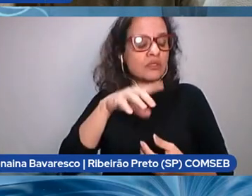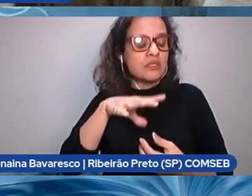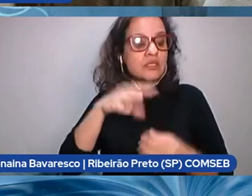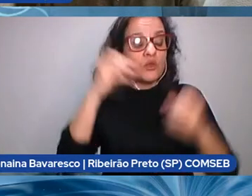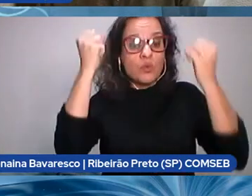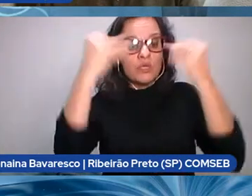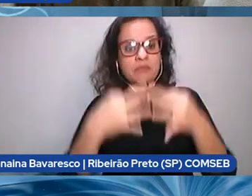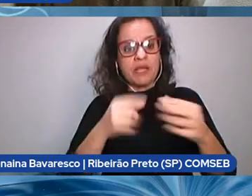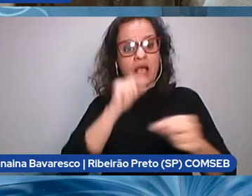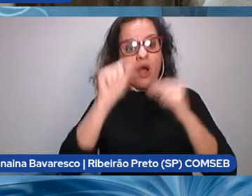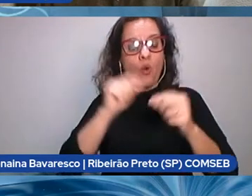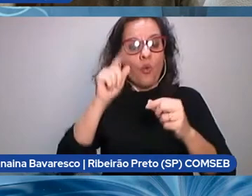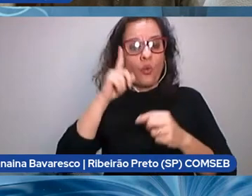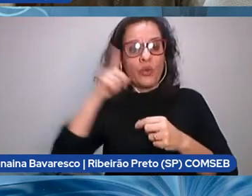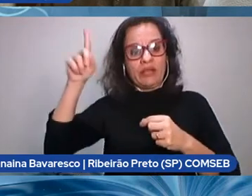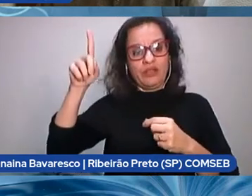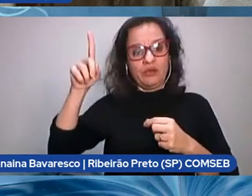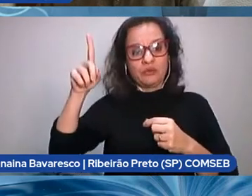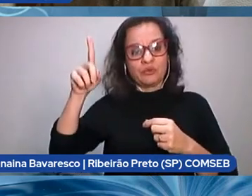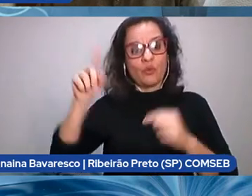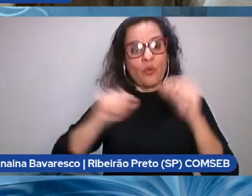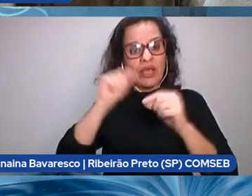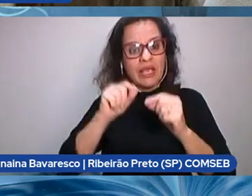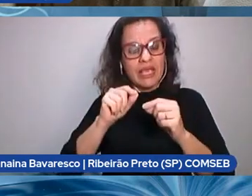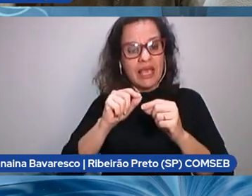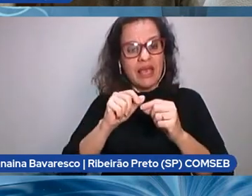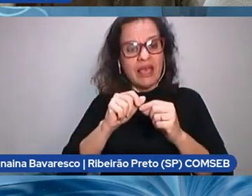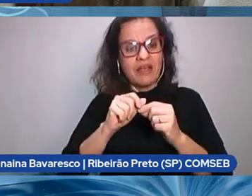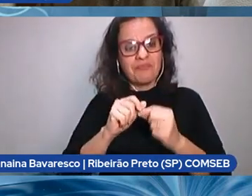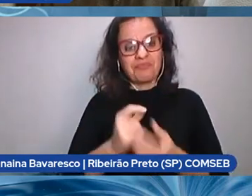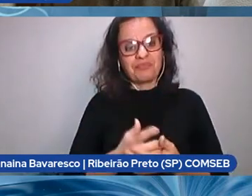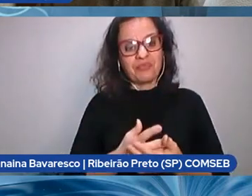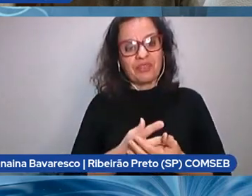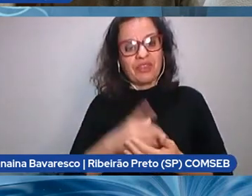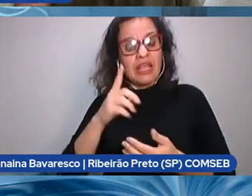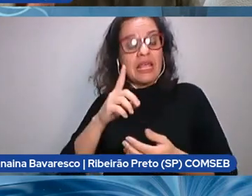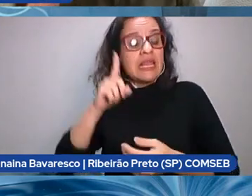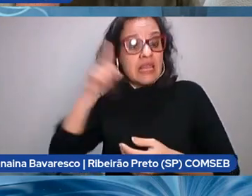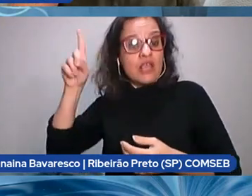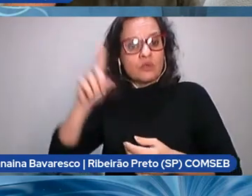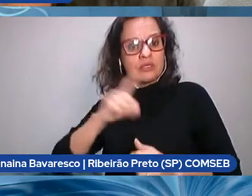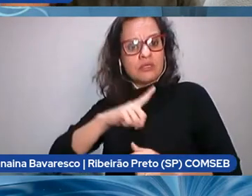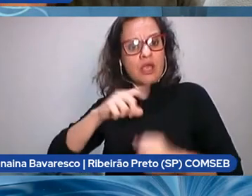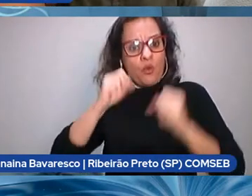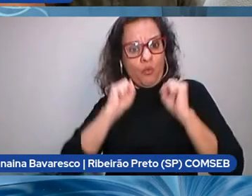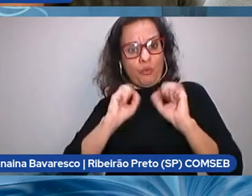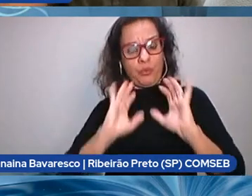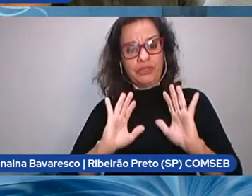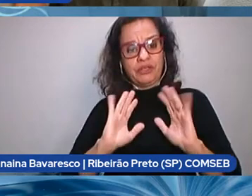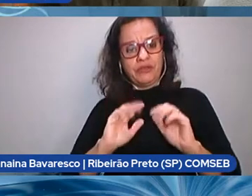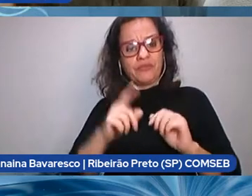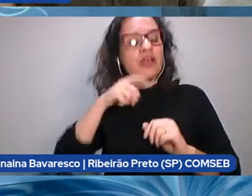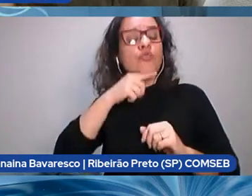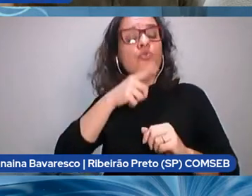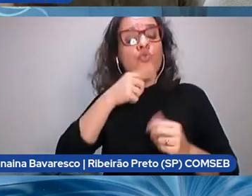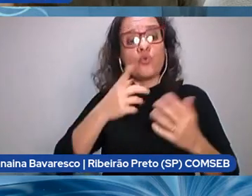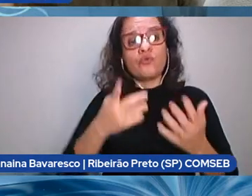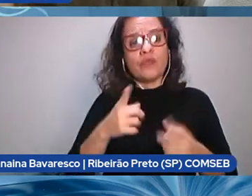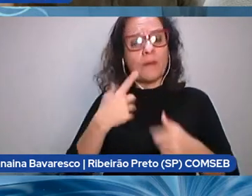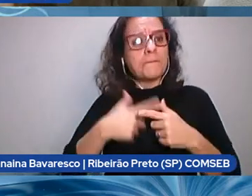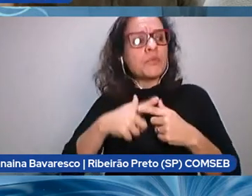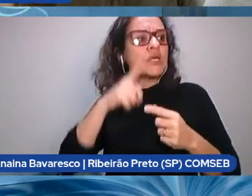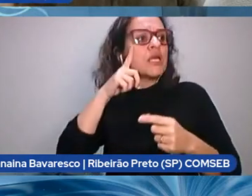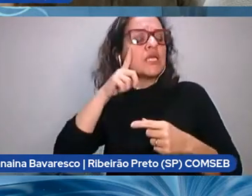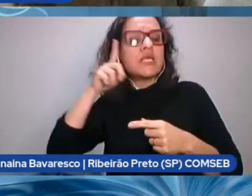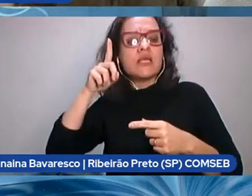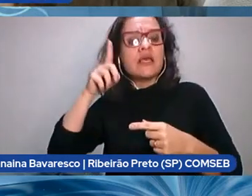a inteligência suprema causa por meio de todas as coisas. Então, veja bem, poder Deus tem. Aí fica essa dúvida, mas então por que Deus permite